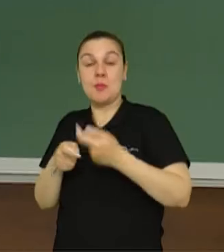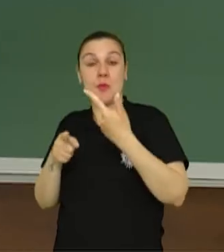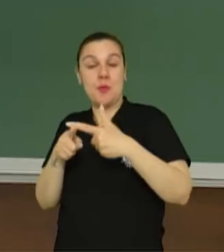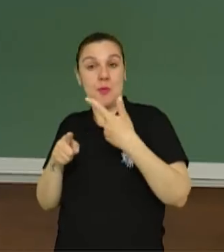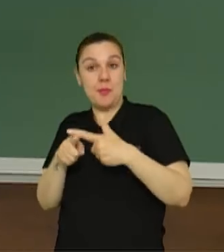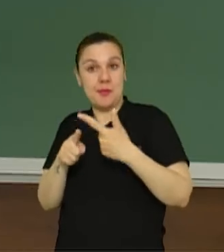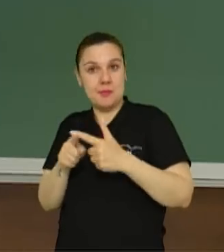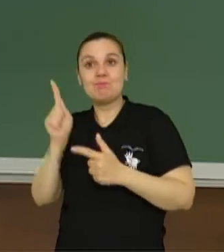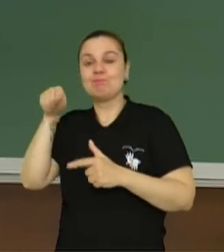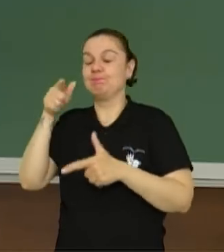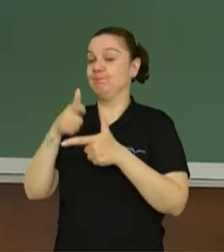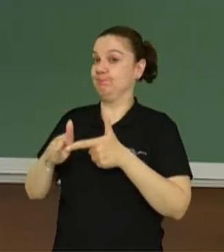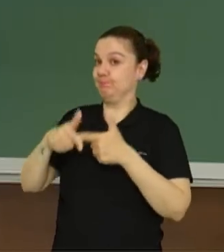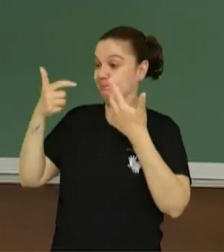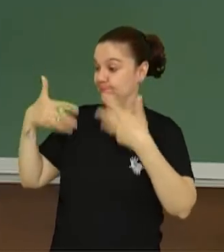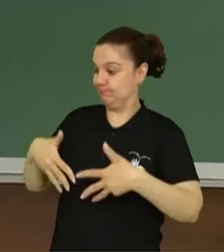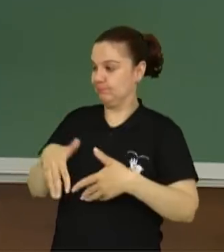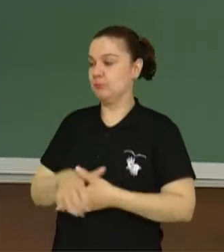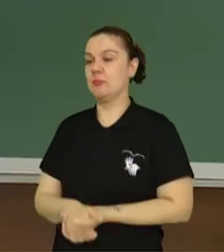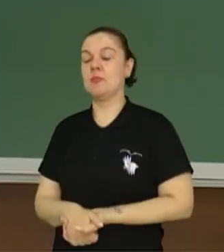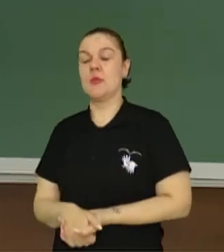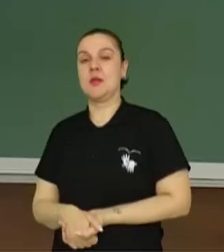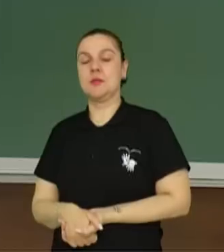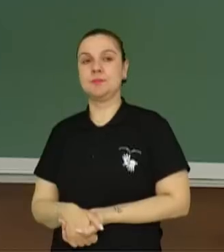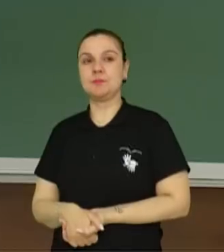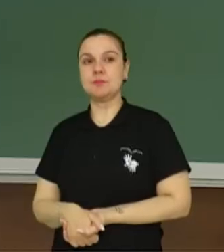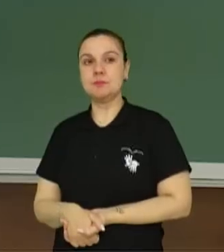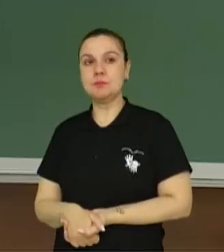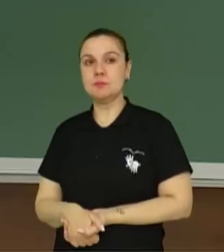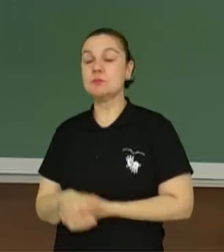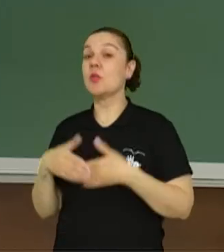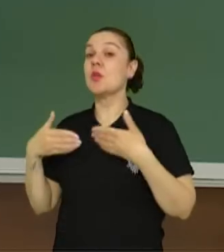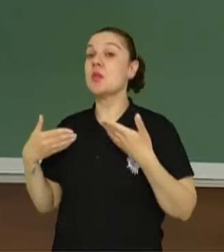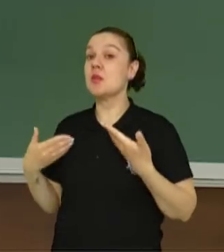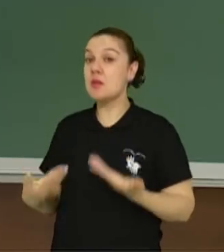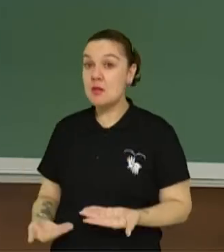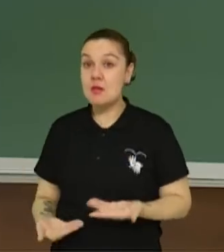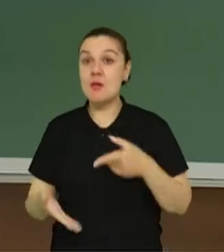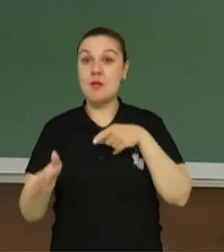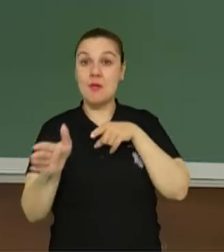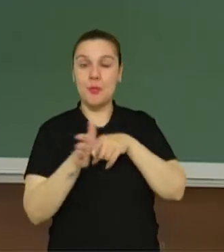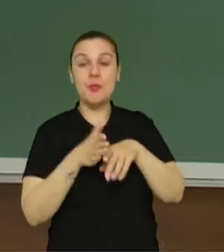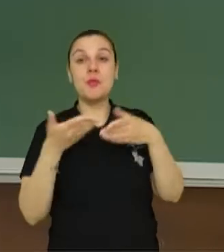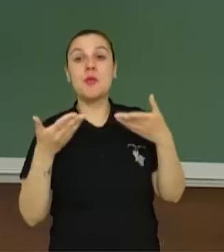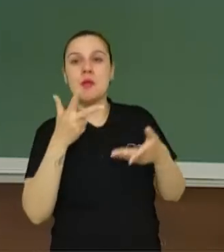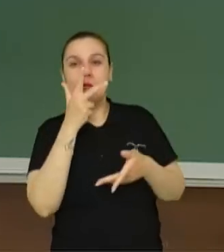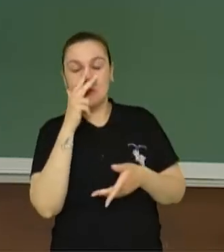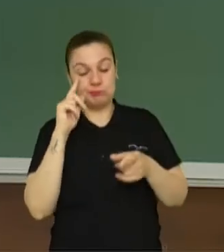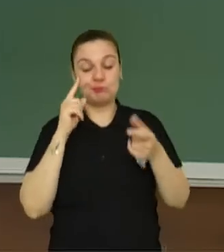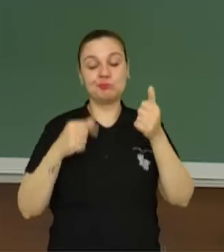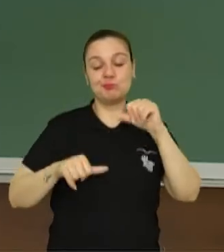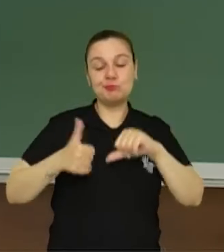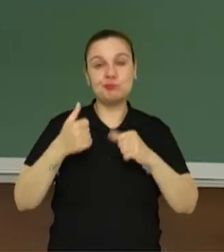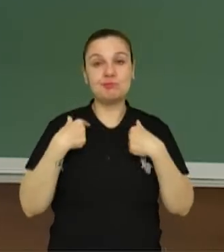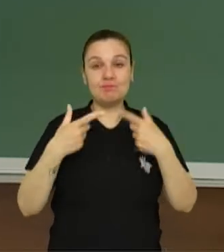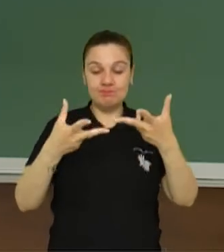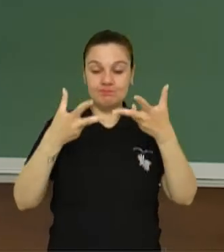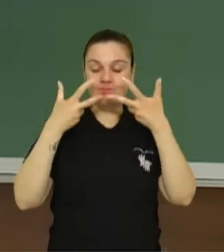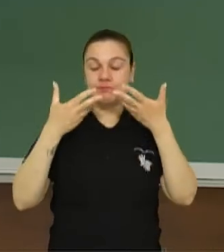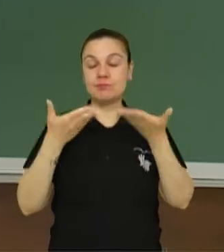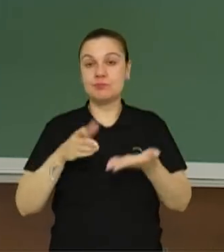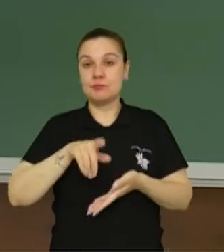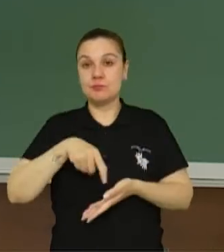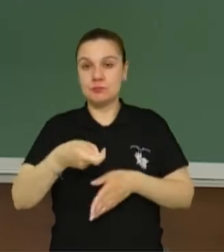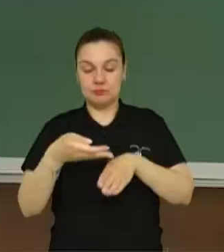a situação é grave? Então, aqui a pergunta é sobre a avaliação que o entrevistado faz em relação